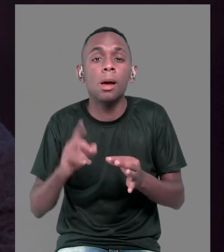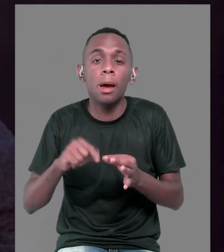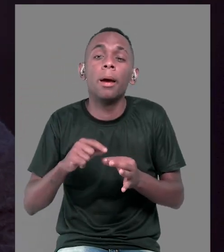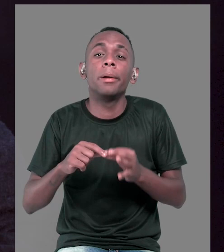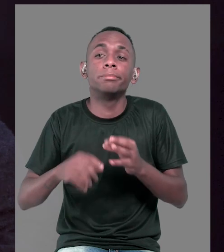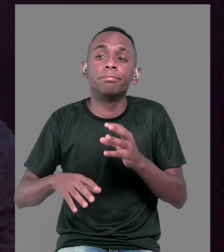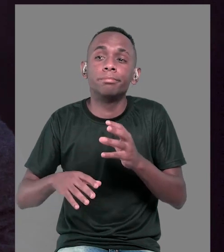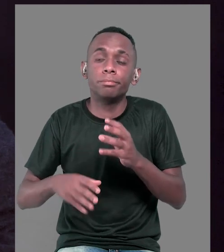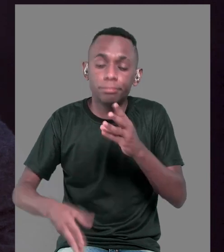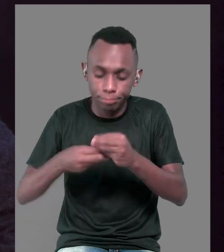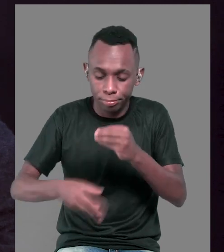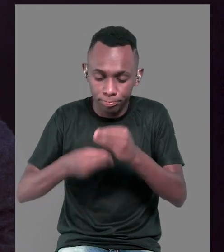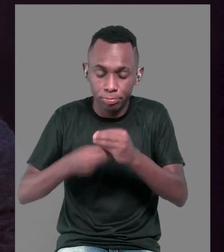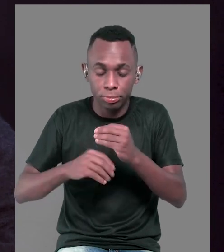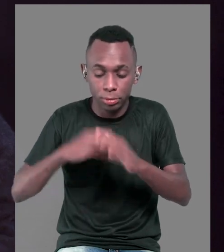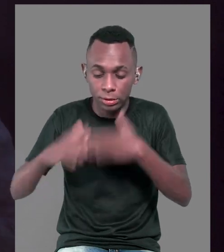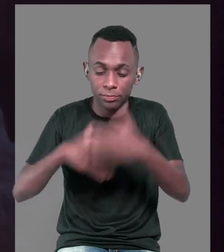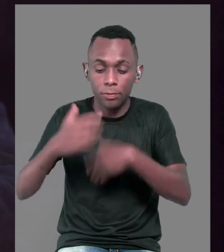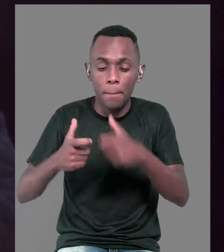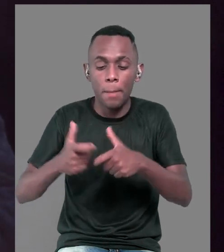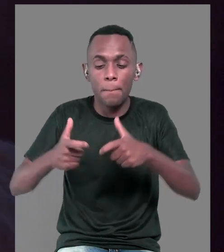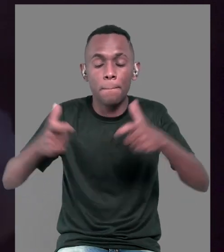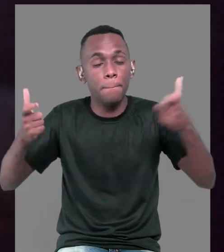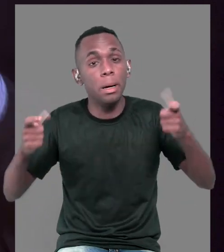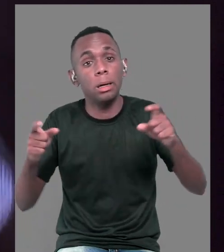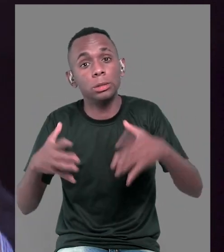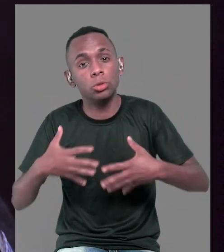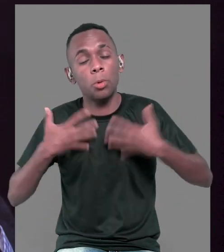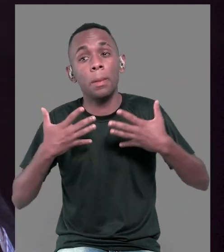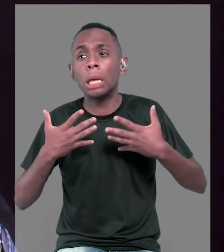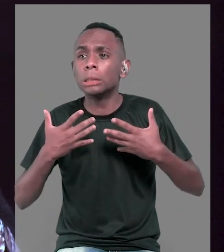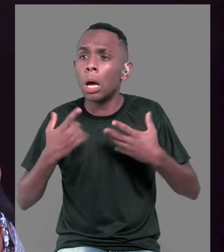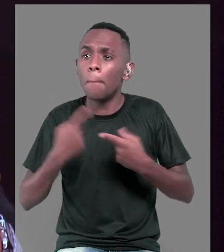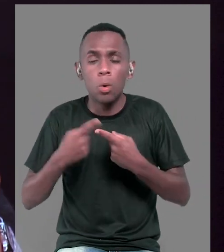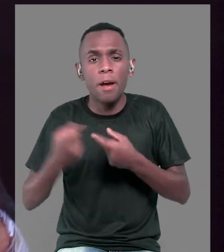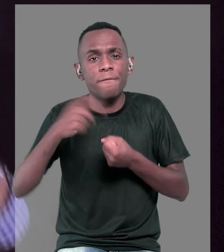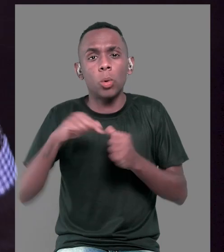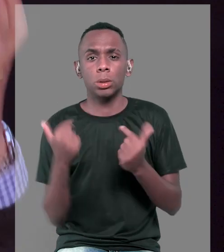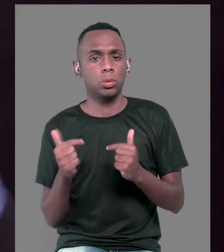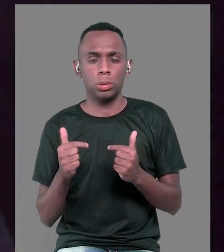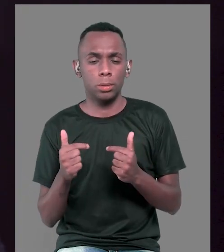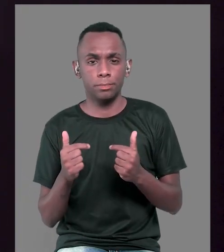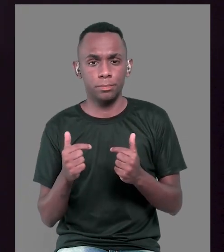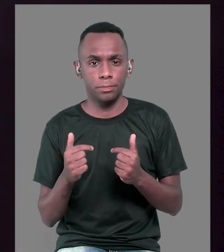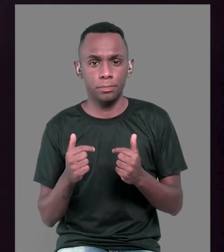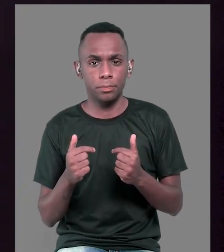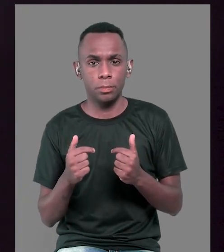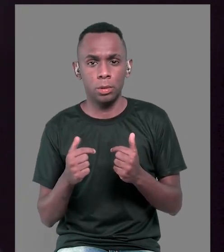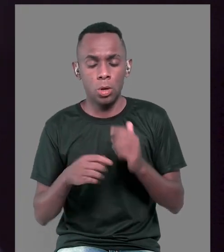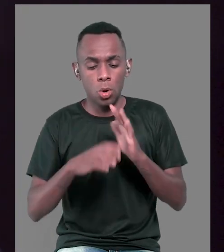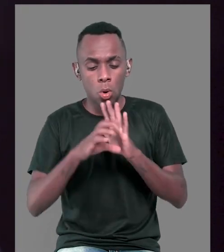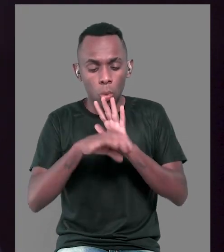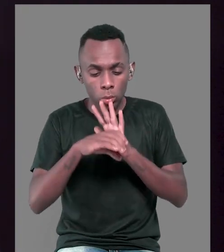cumulativas, surpreendentes e não têm retorno. O conceito de entropia com o